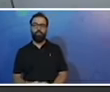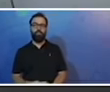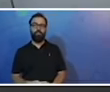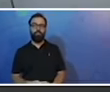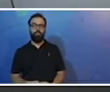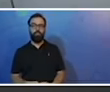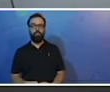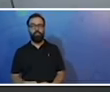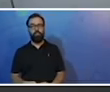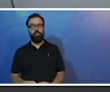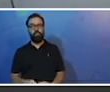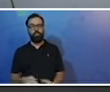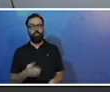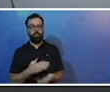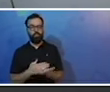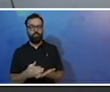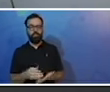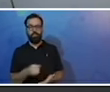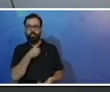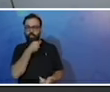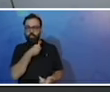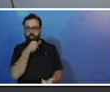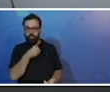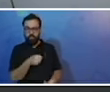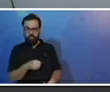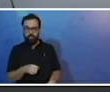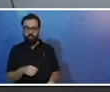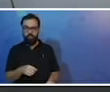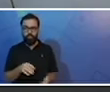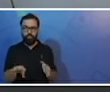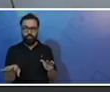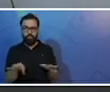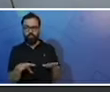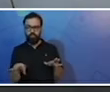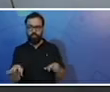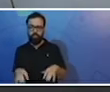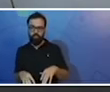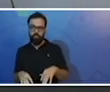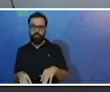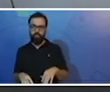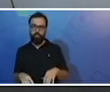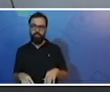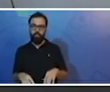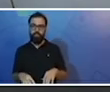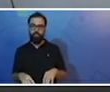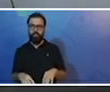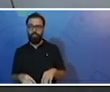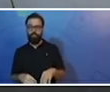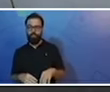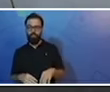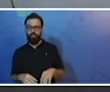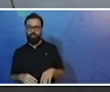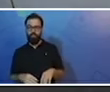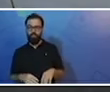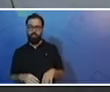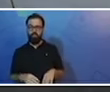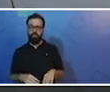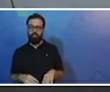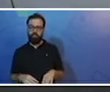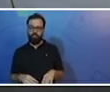certo então a velha a gente vai fazer um movimento que é assim ó tentem entender comigo vocês vão pegar e vocês